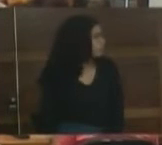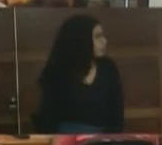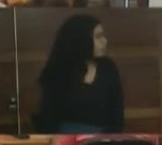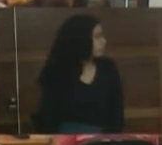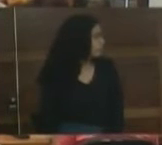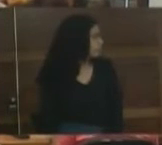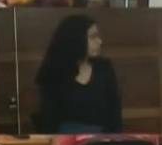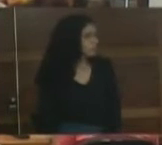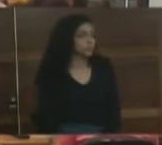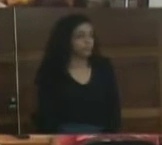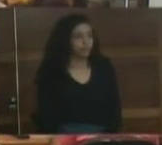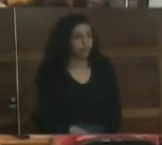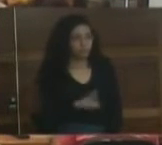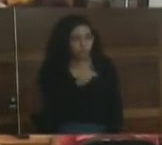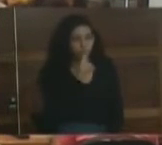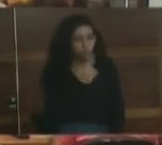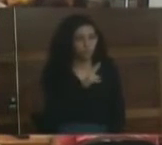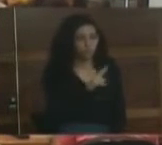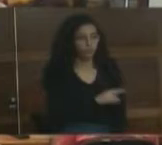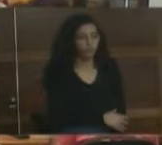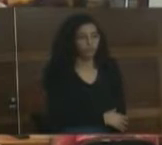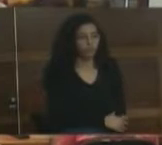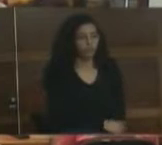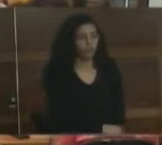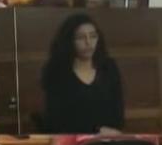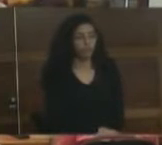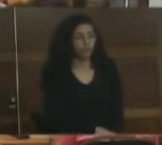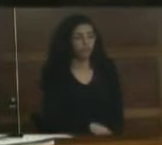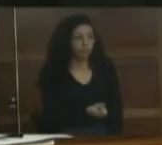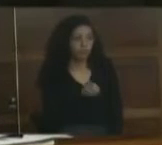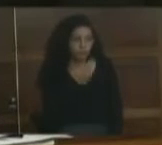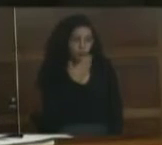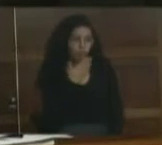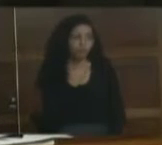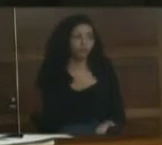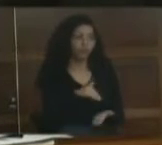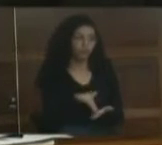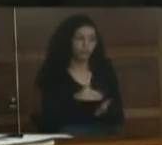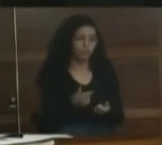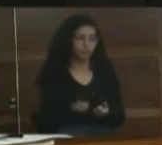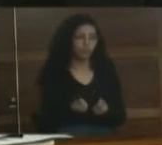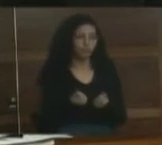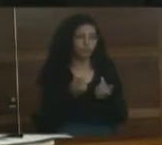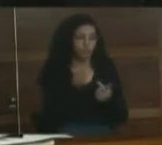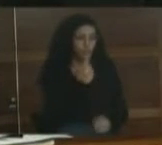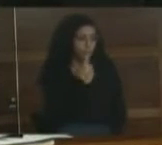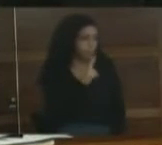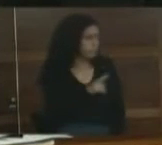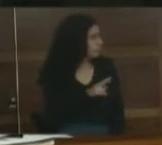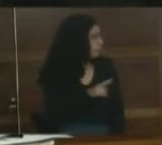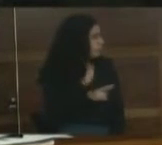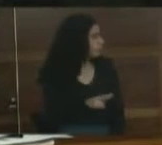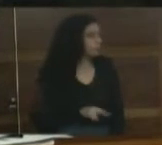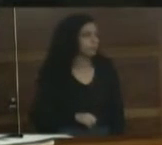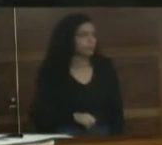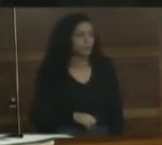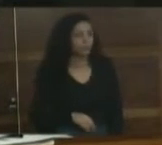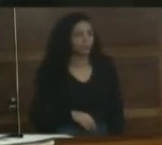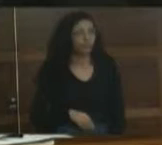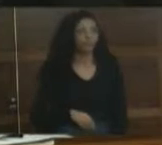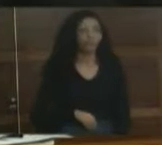é o ideal seria o secretário de finanças está aqui para poder responder mas